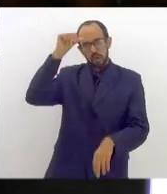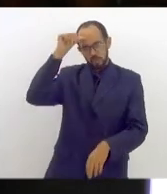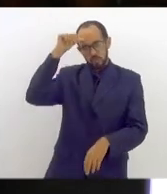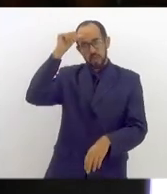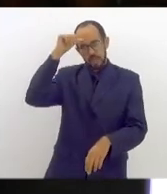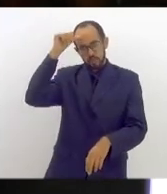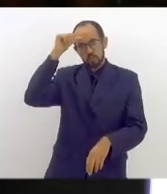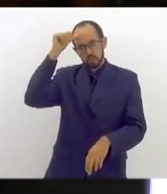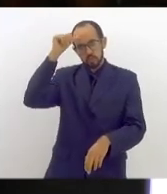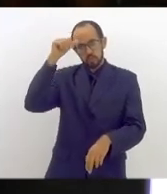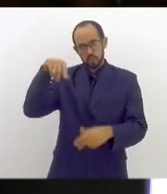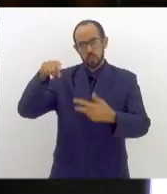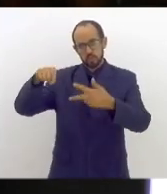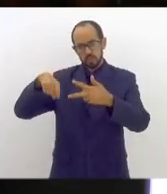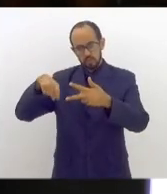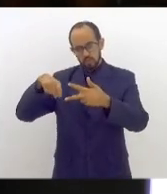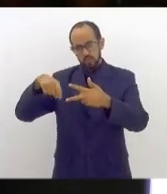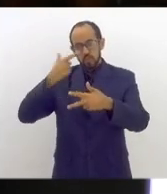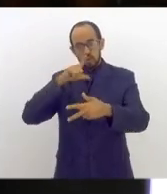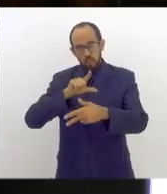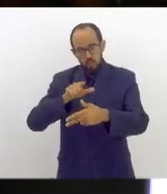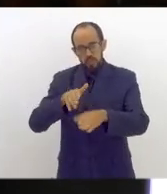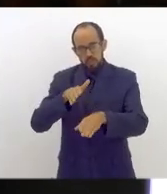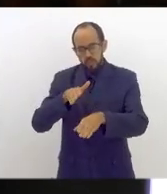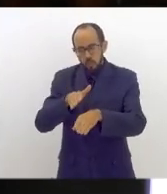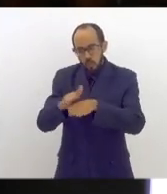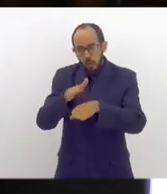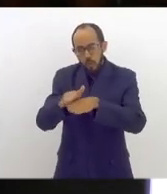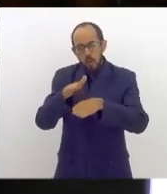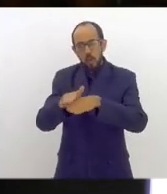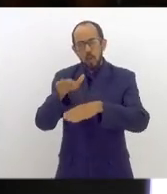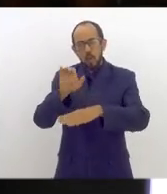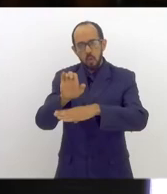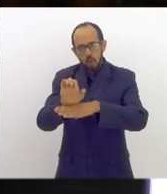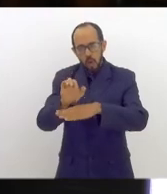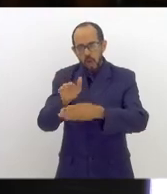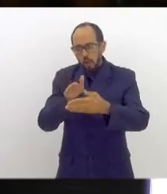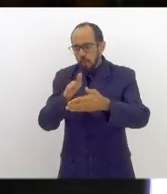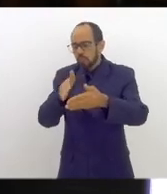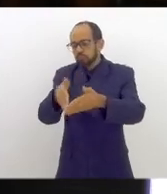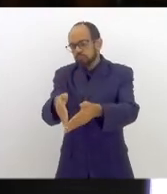assim conseguiram dar rumos ao nosso estado e